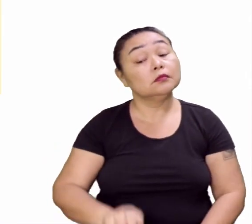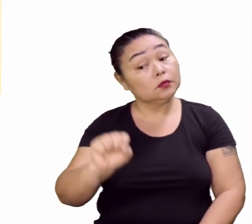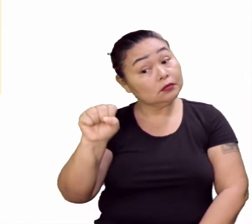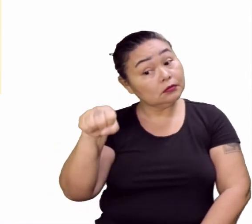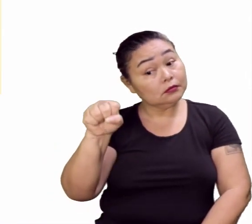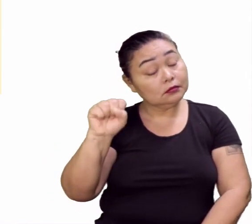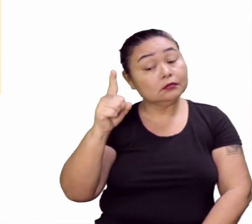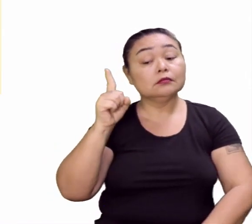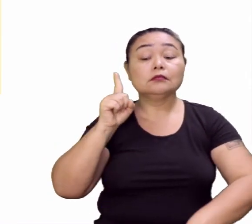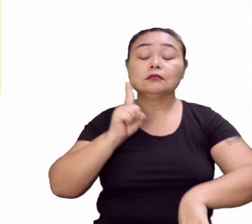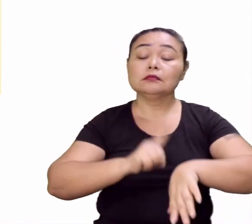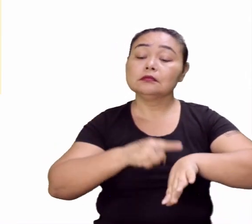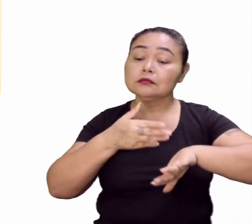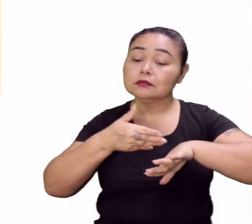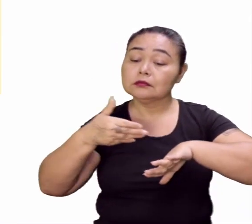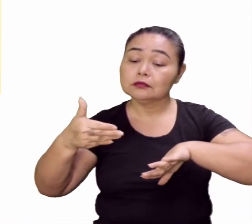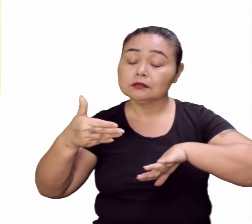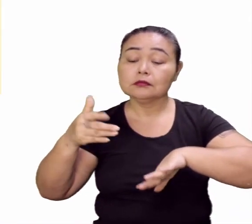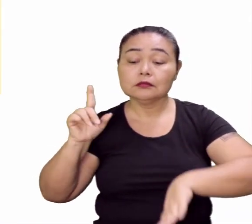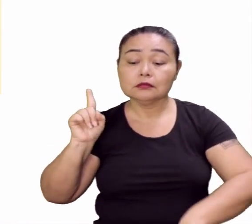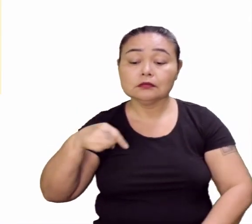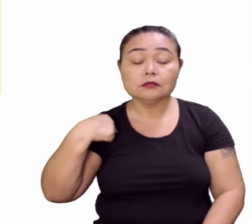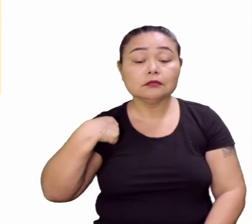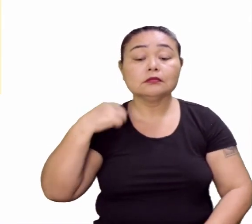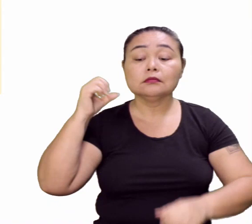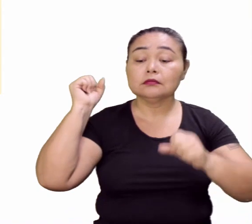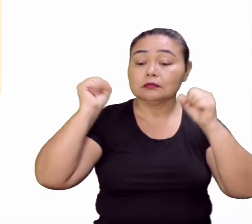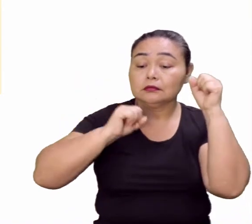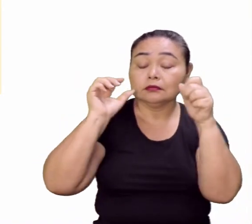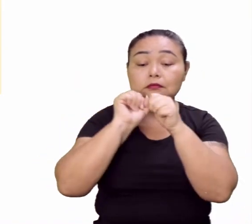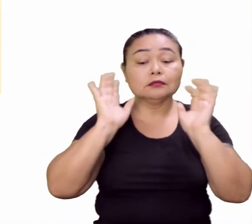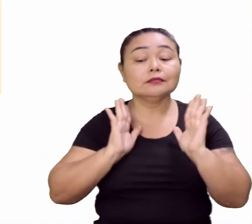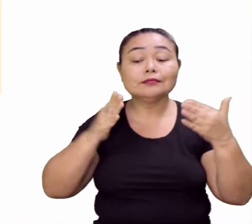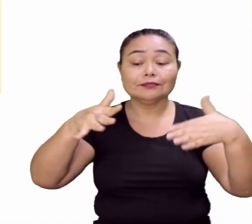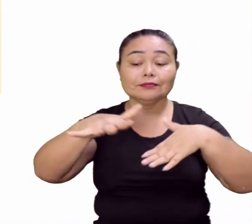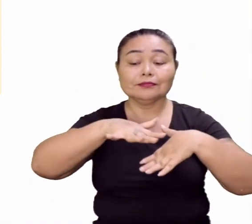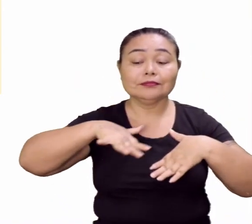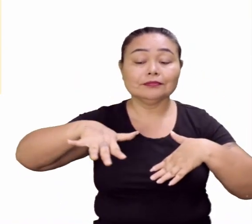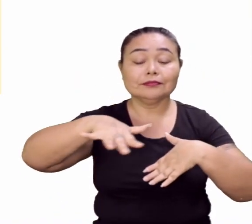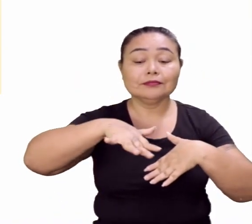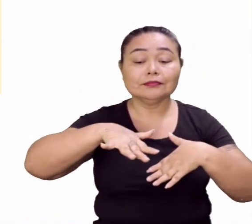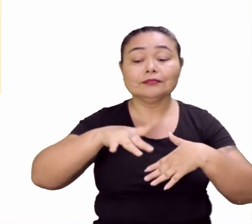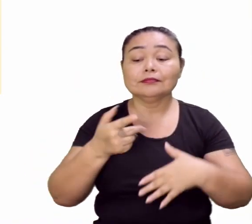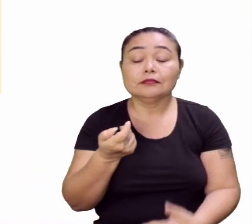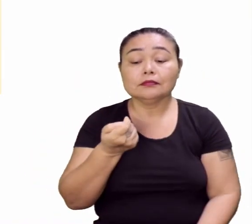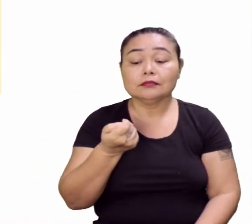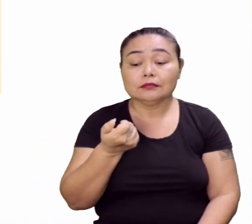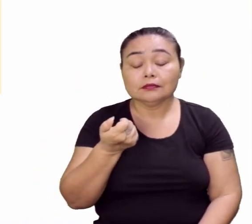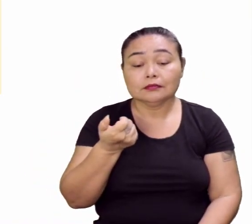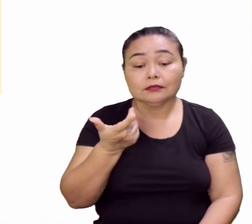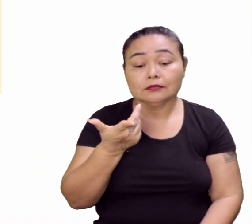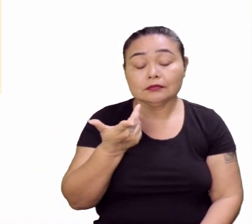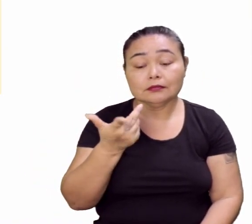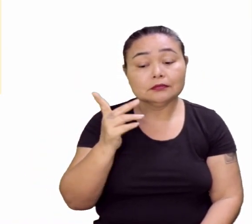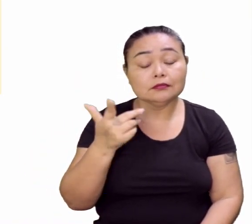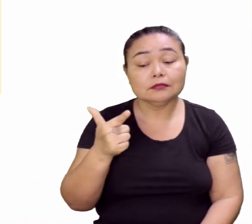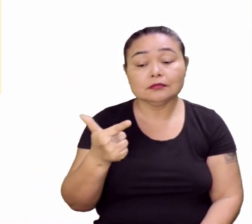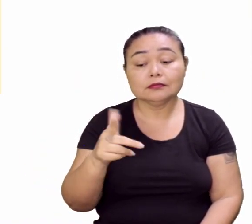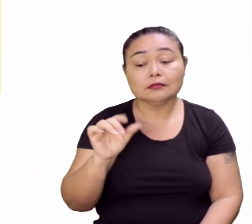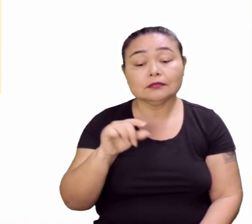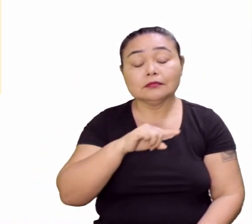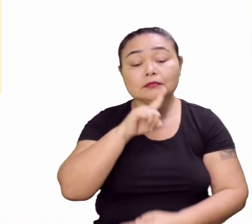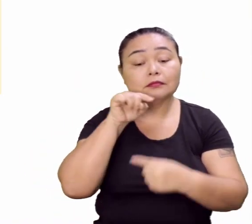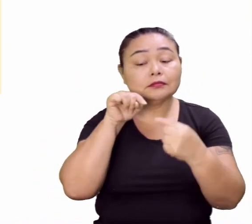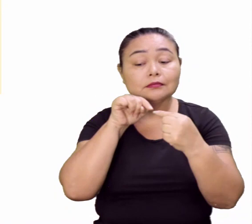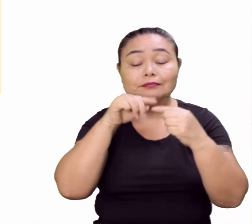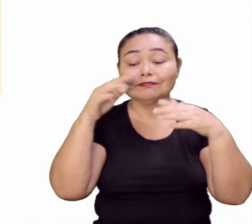porque no primeiro momento a questão industrial era muito centralizada na mão de poucos, não é isso? Muito bem. Não tinha a